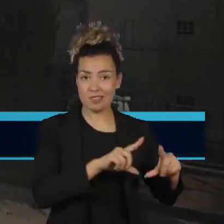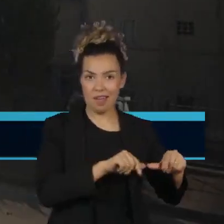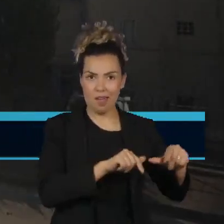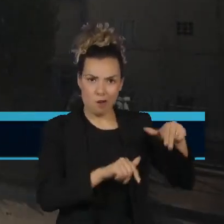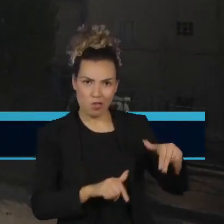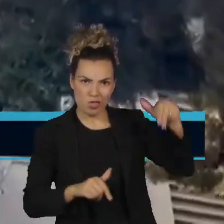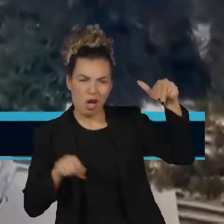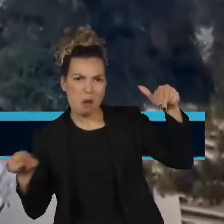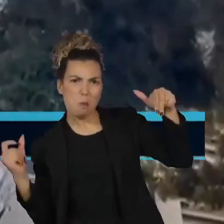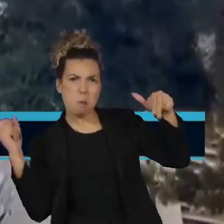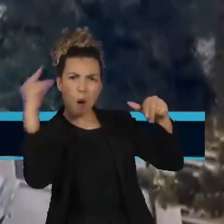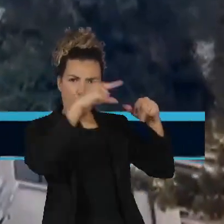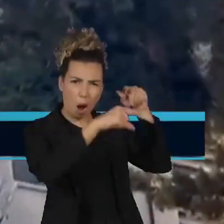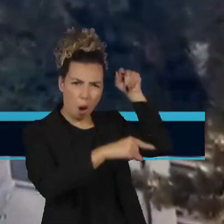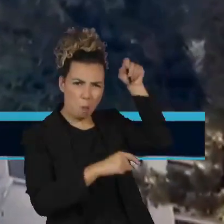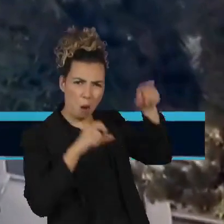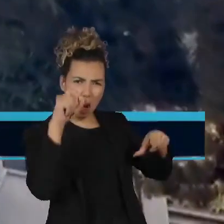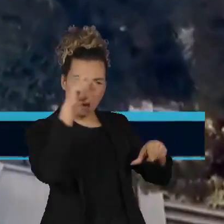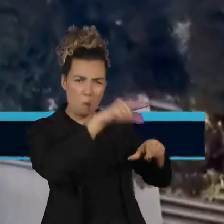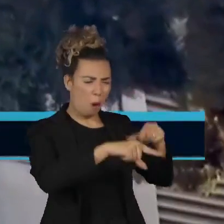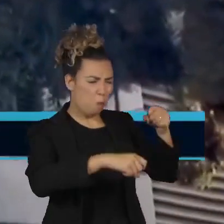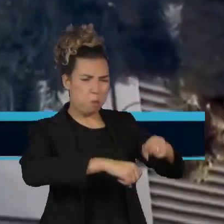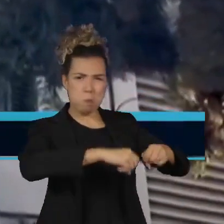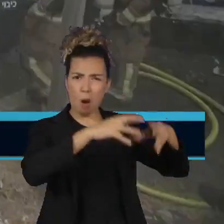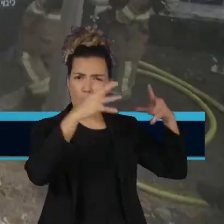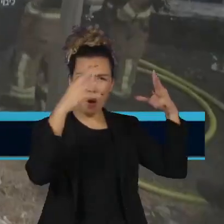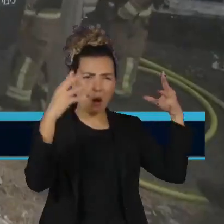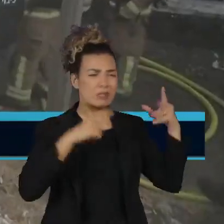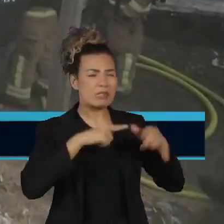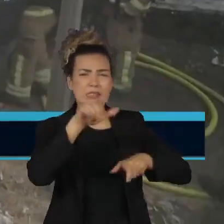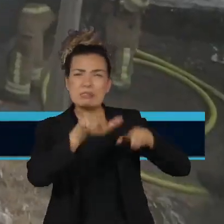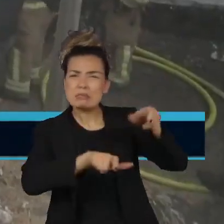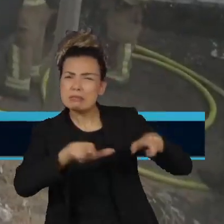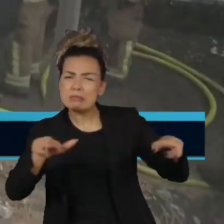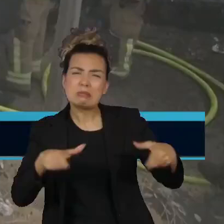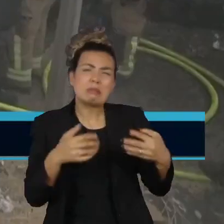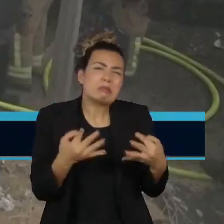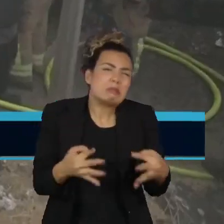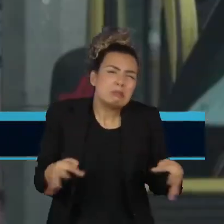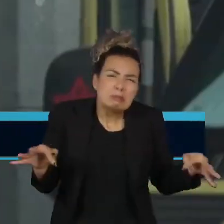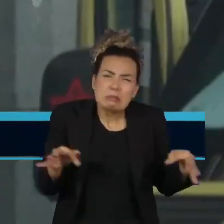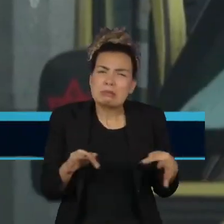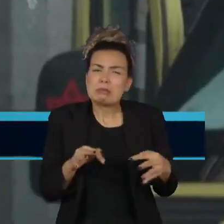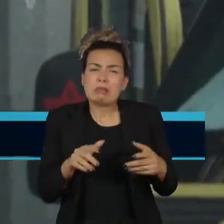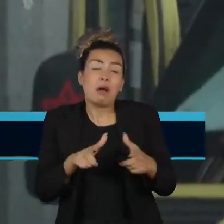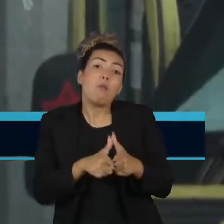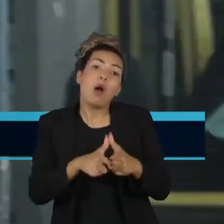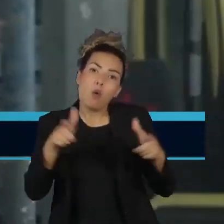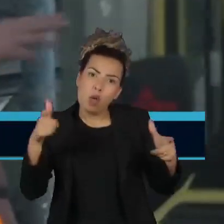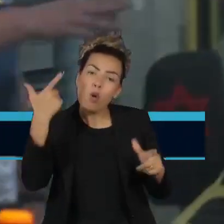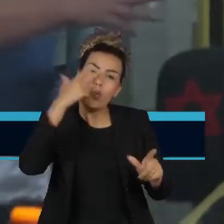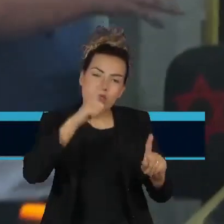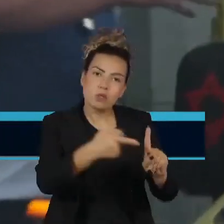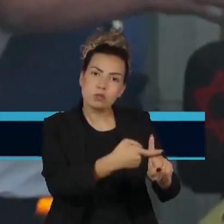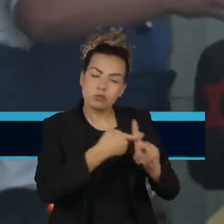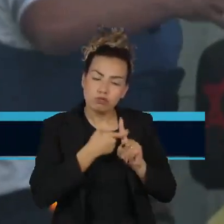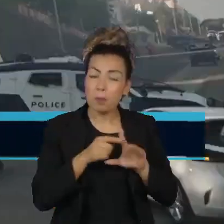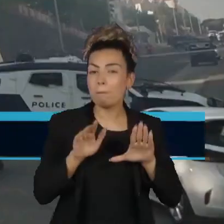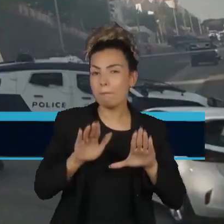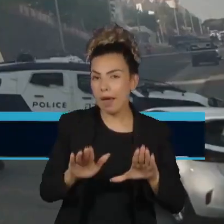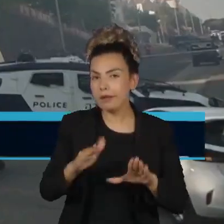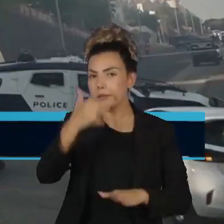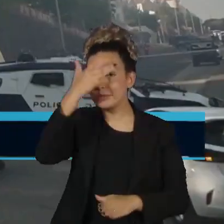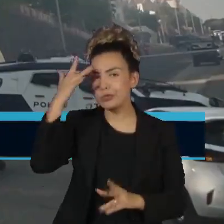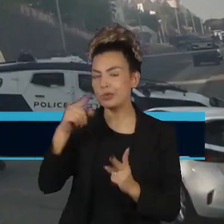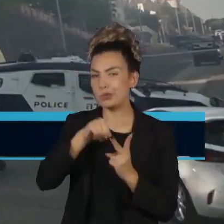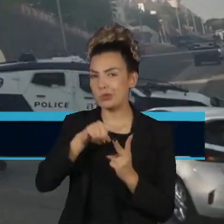provocou destruição e vítimas, ainda que a maior parte deles tenha sido abatida. Pelo menos duas pessoas morreram.